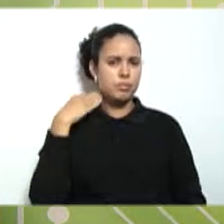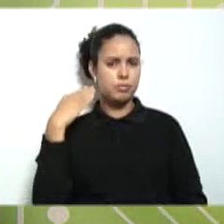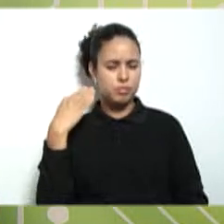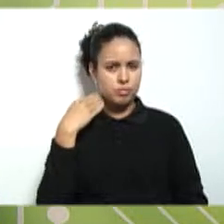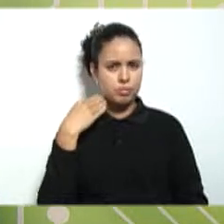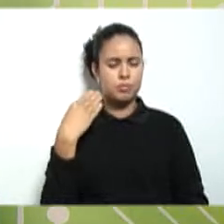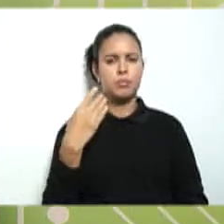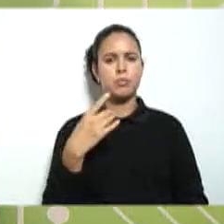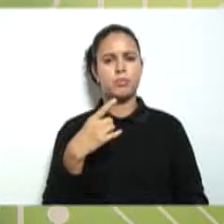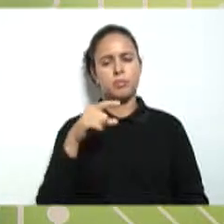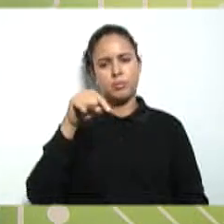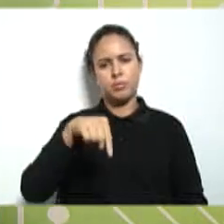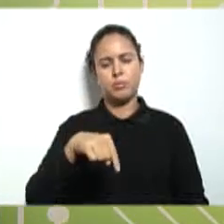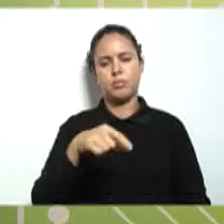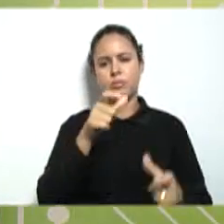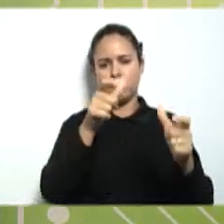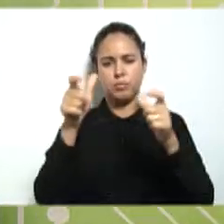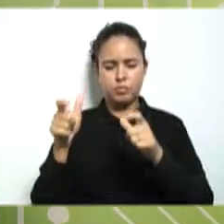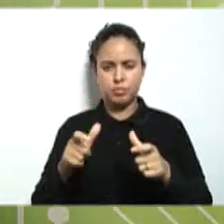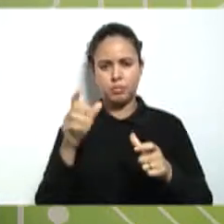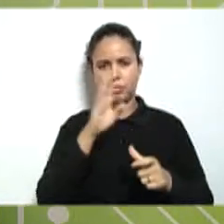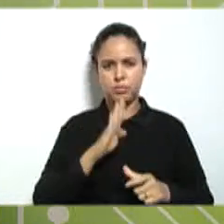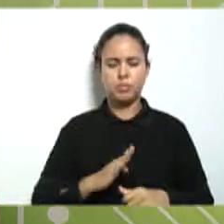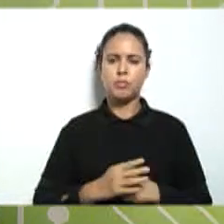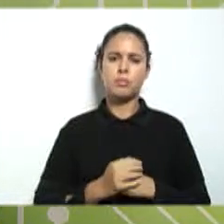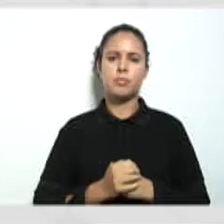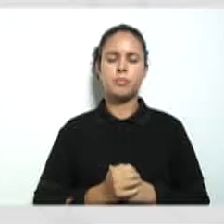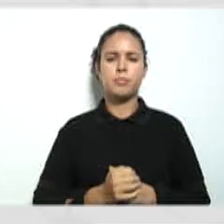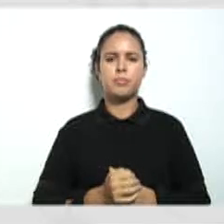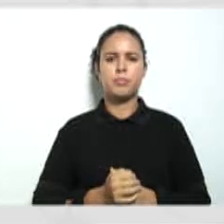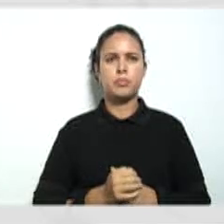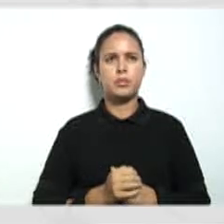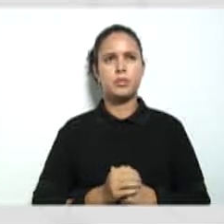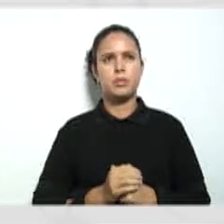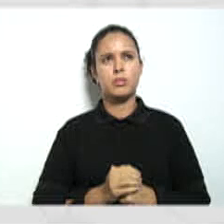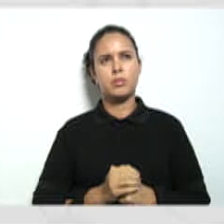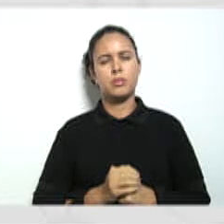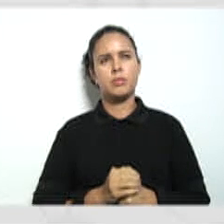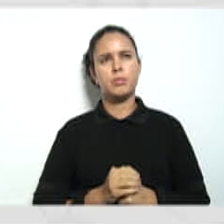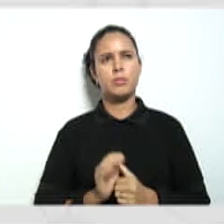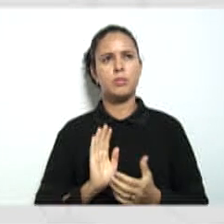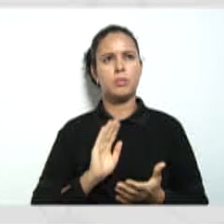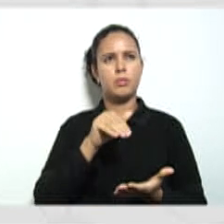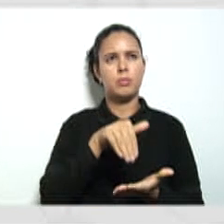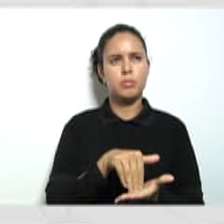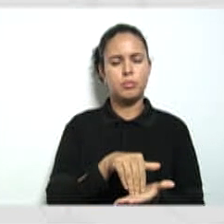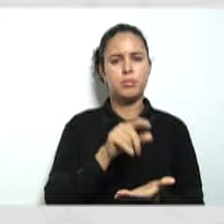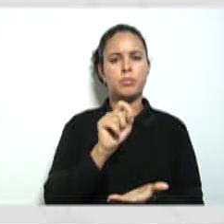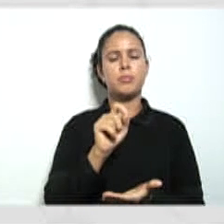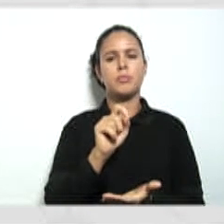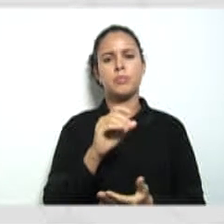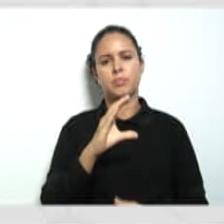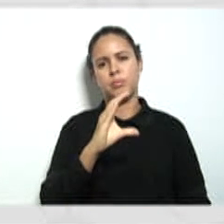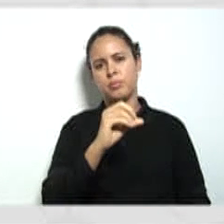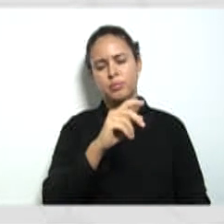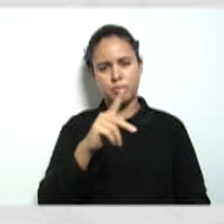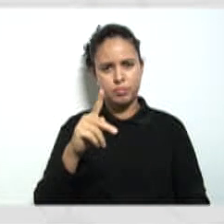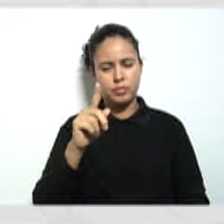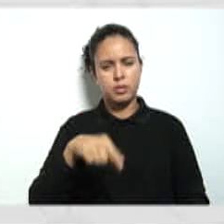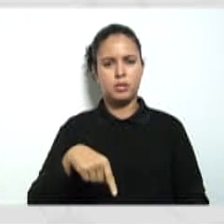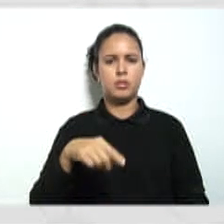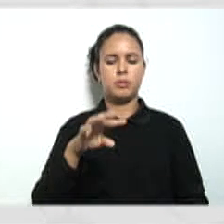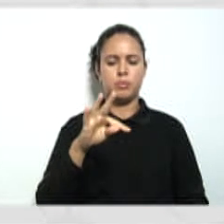nação. Por último, nós vamos falar do último principal ramo de cooperação de cooperativas no Brasil, que é o ramo de turismo e lazer.